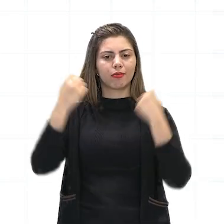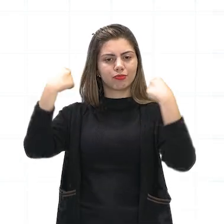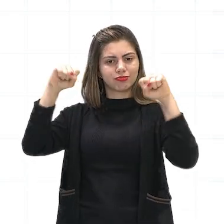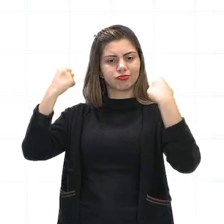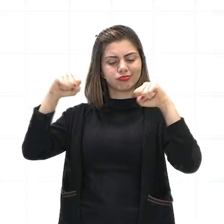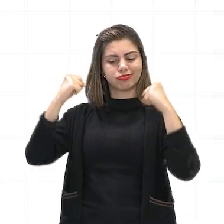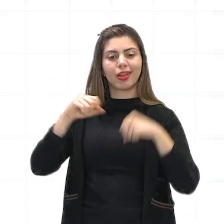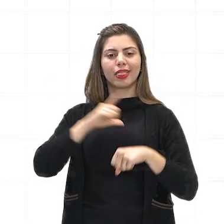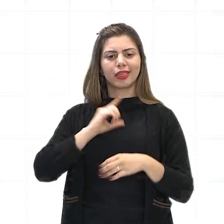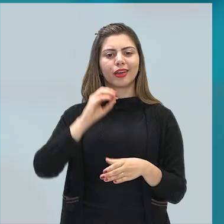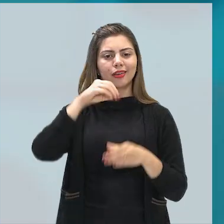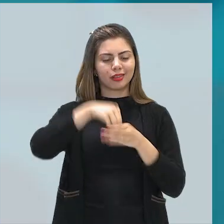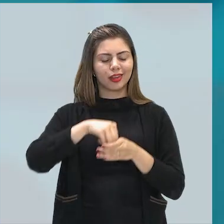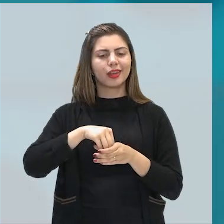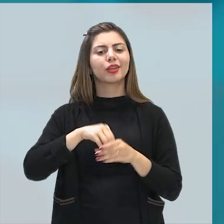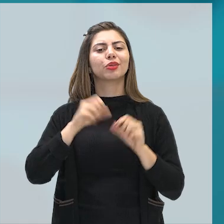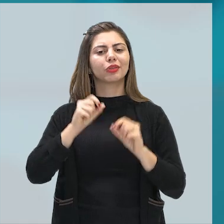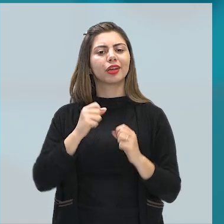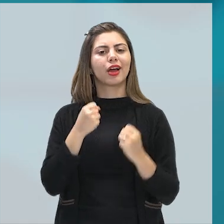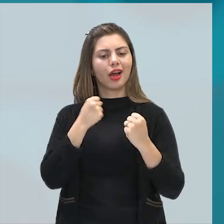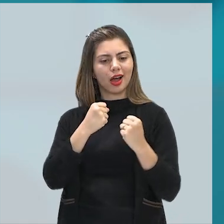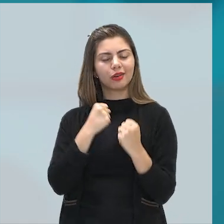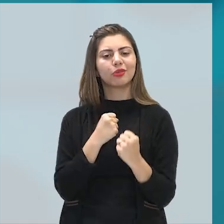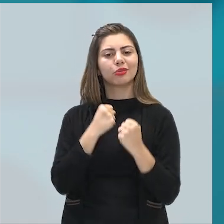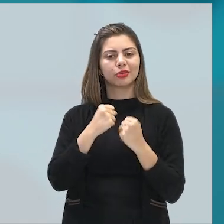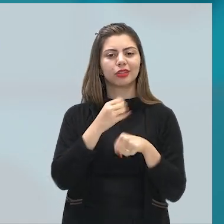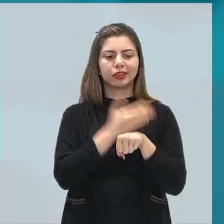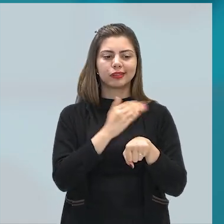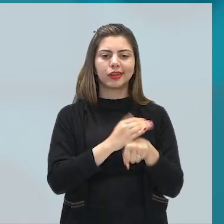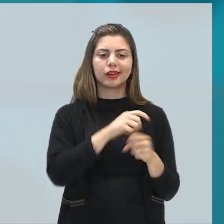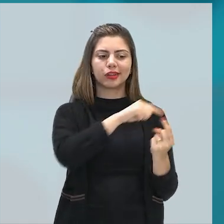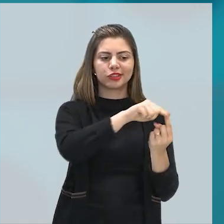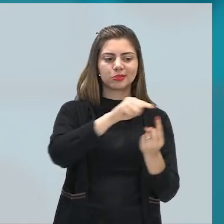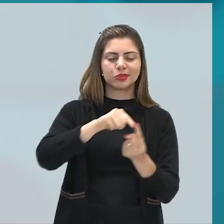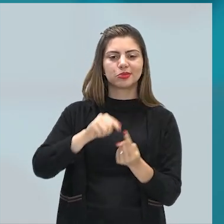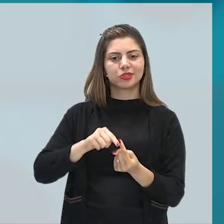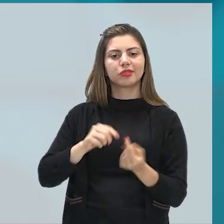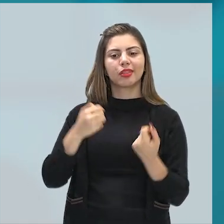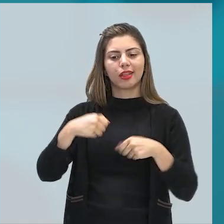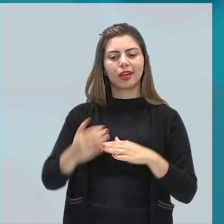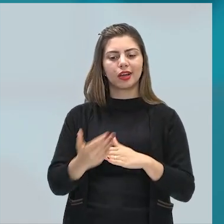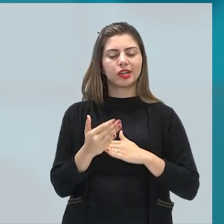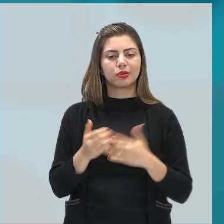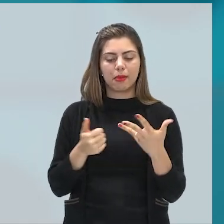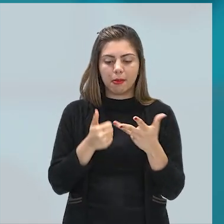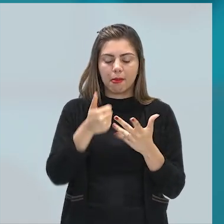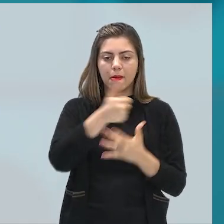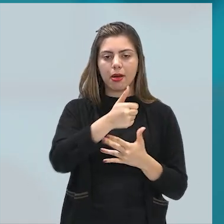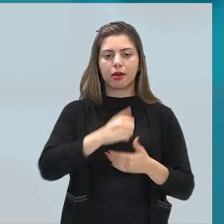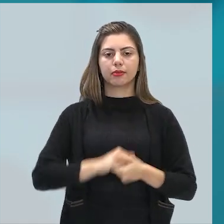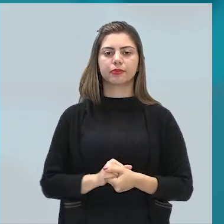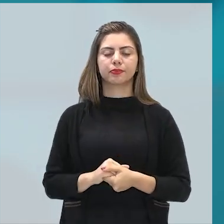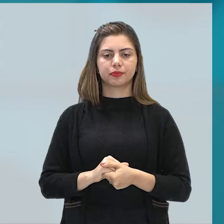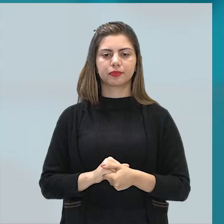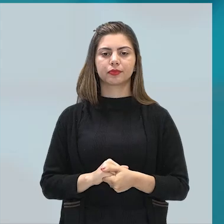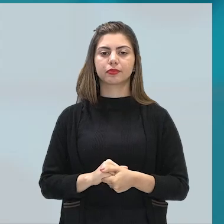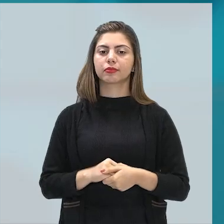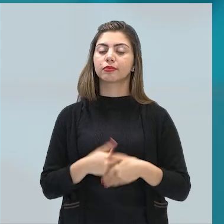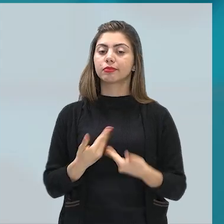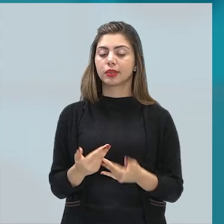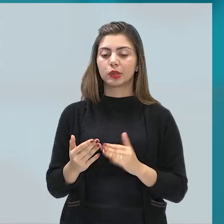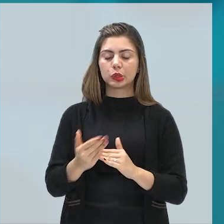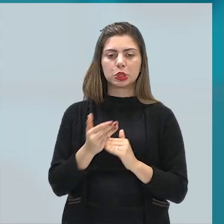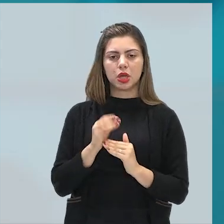a luta também como uma atividade física que tem grandes benefícios, Não somente